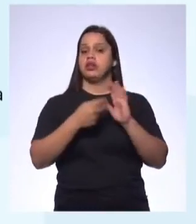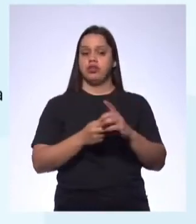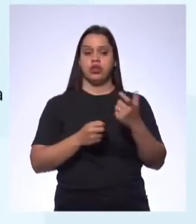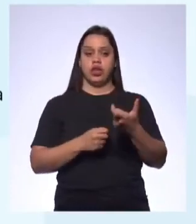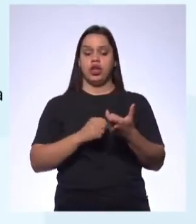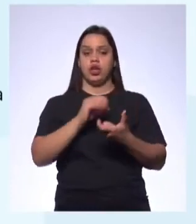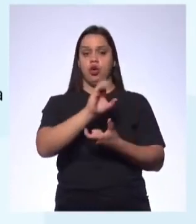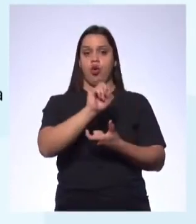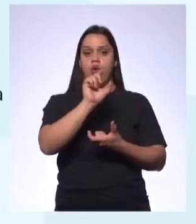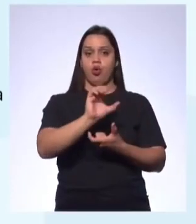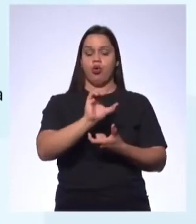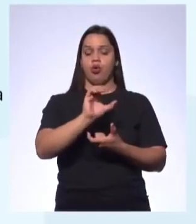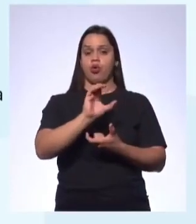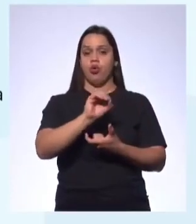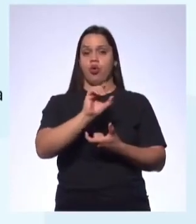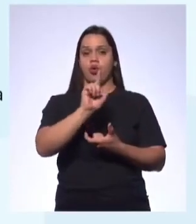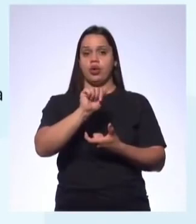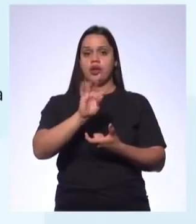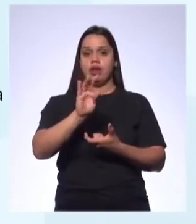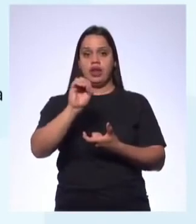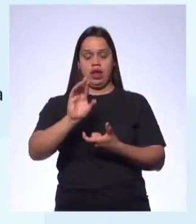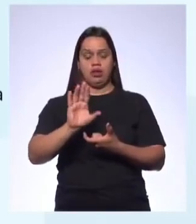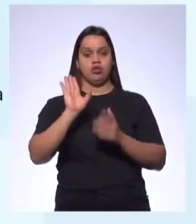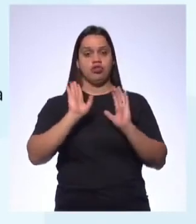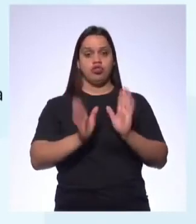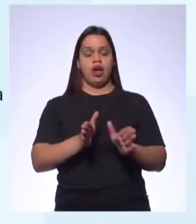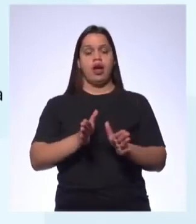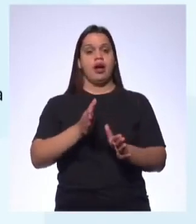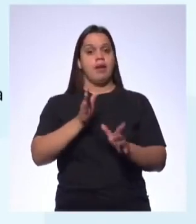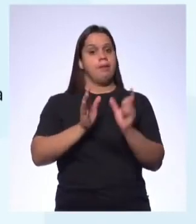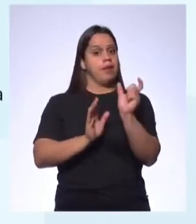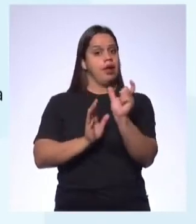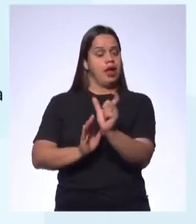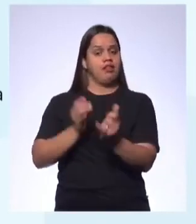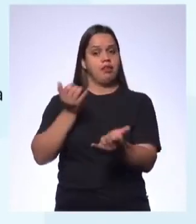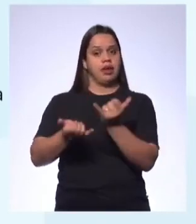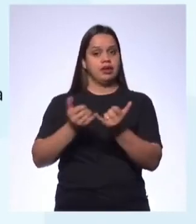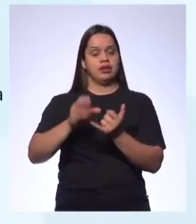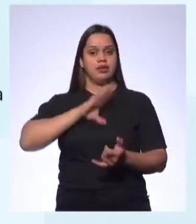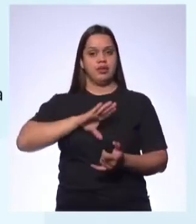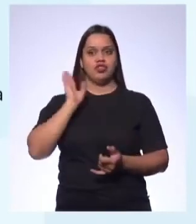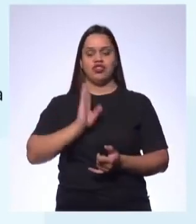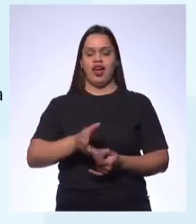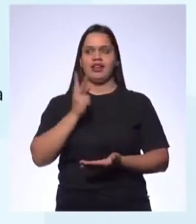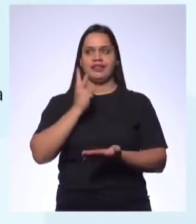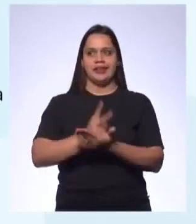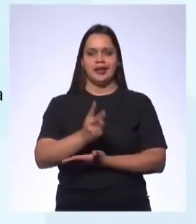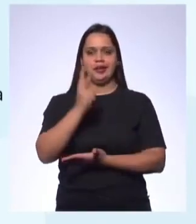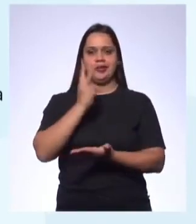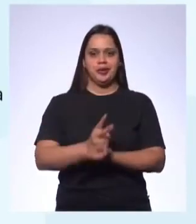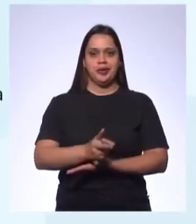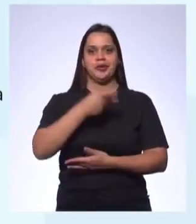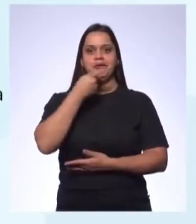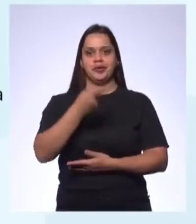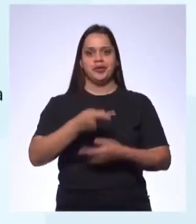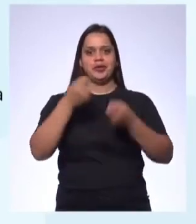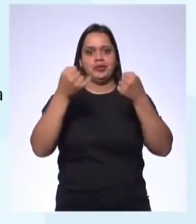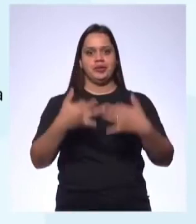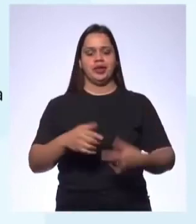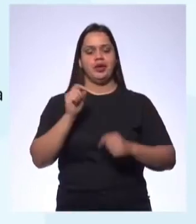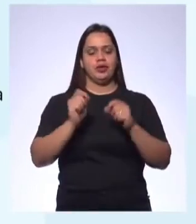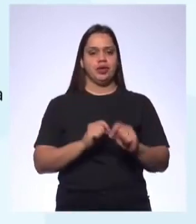palavras parecidas com português. Tá virando um mantra isso, hein? É sim. Cognato são as palavras parecidas